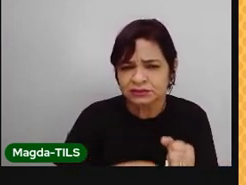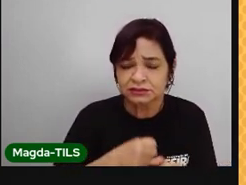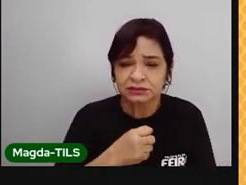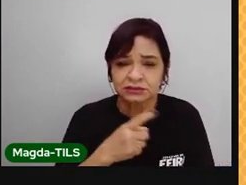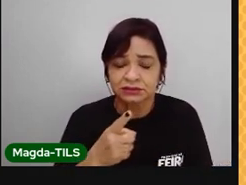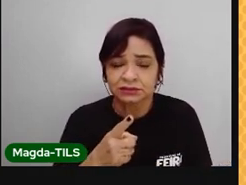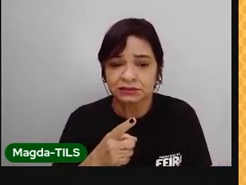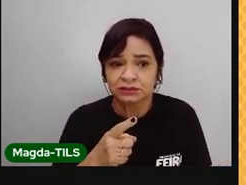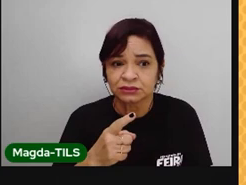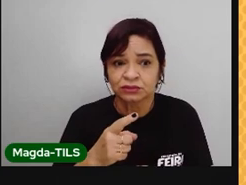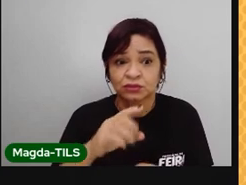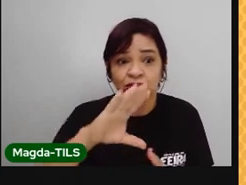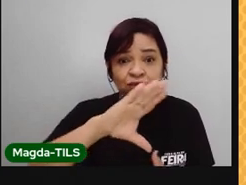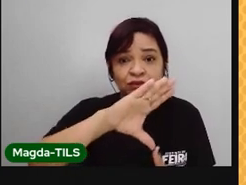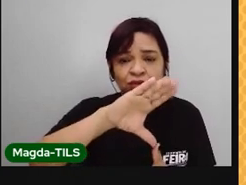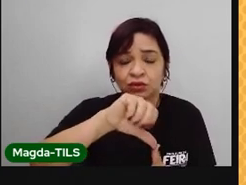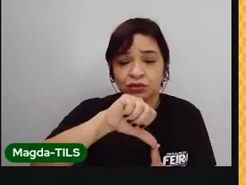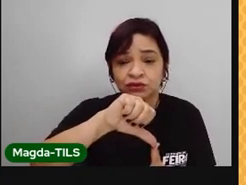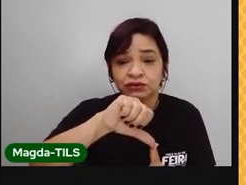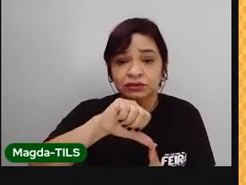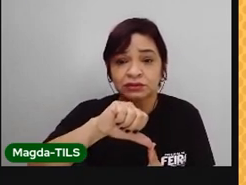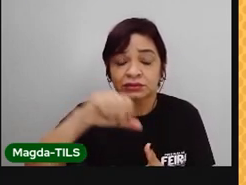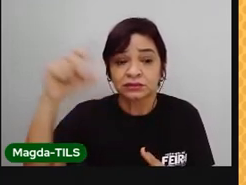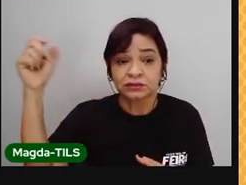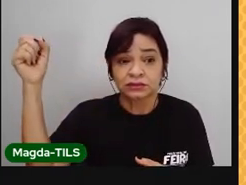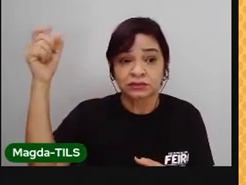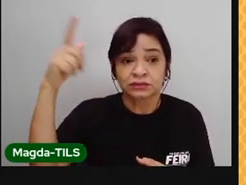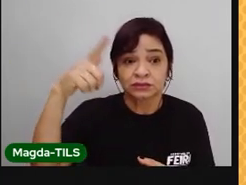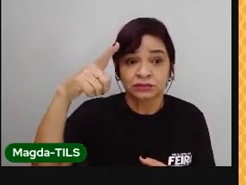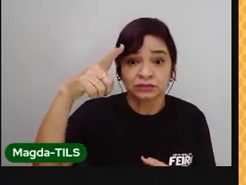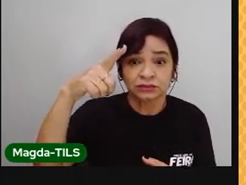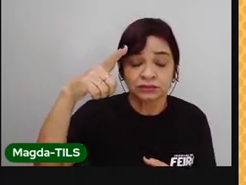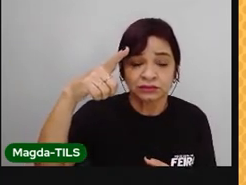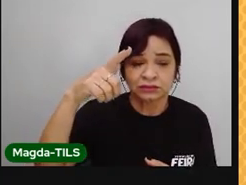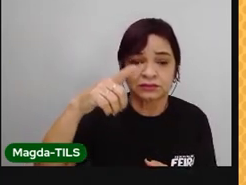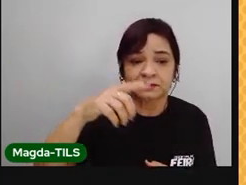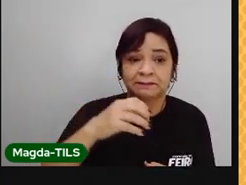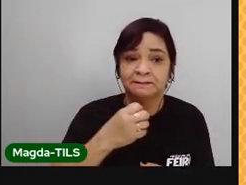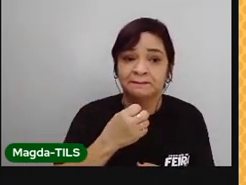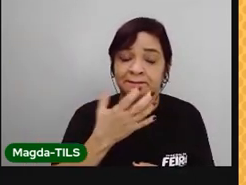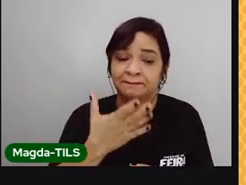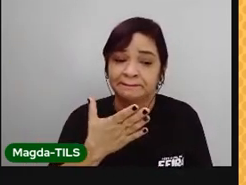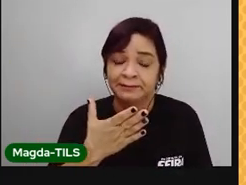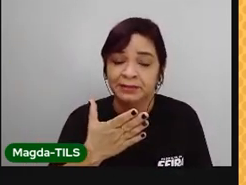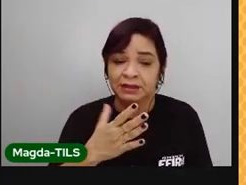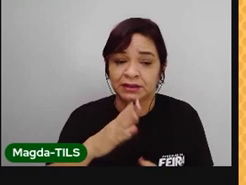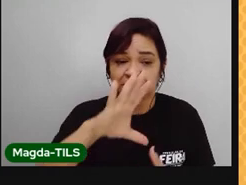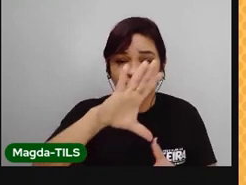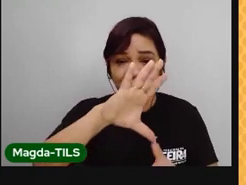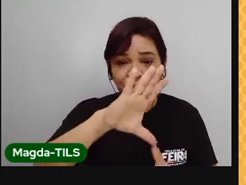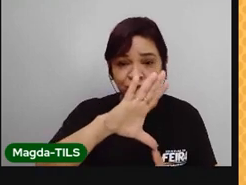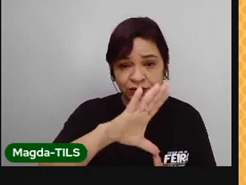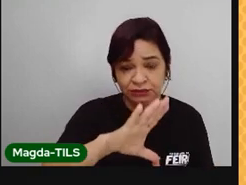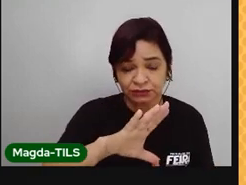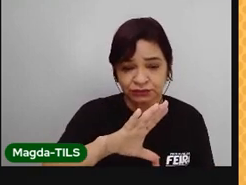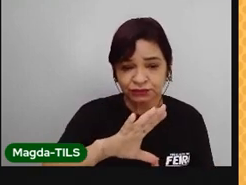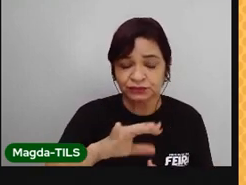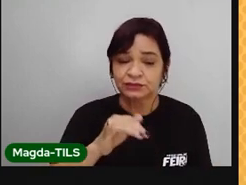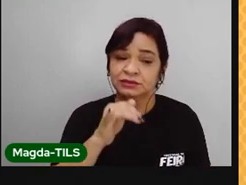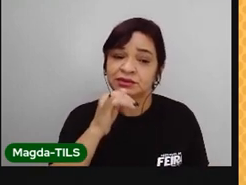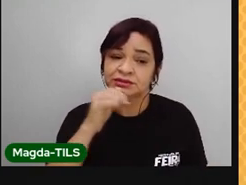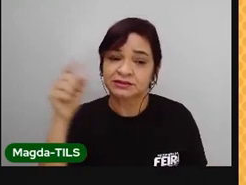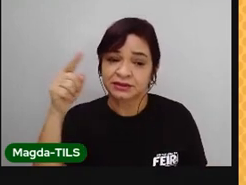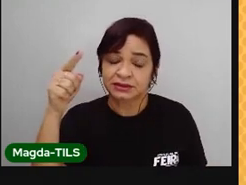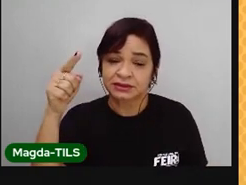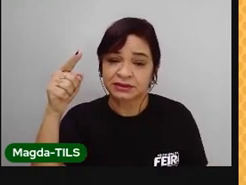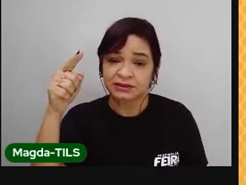norte é iluminado durante mais tempo que o hemisfério sul. Neste período, então, é verão no hemisfério norte